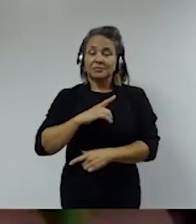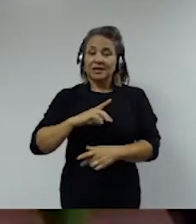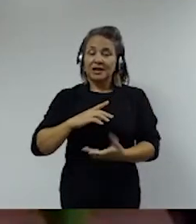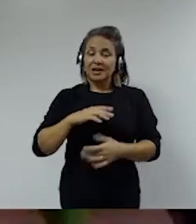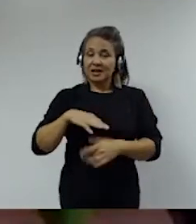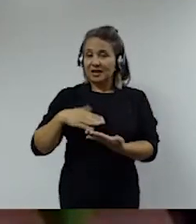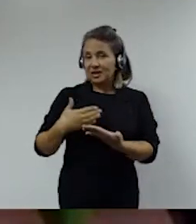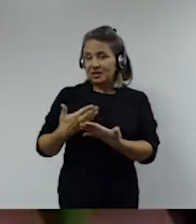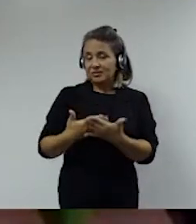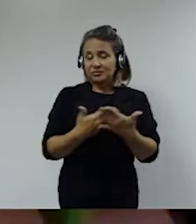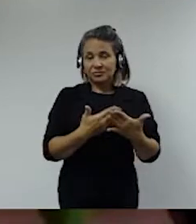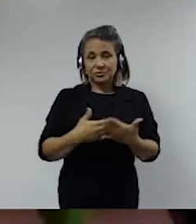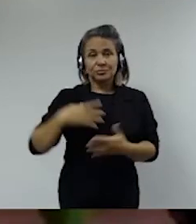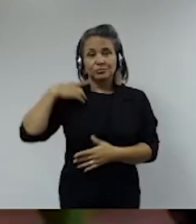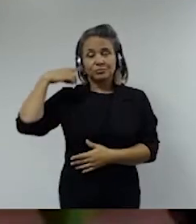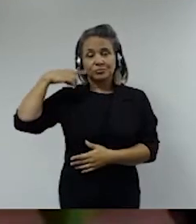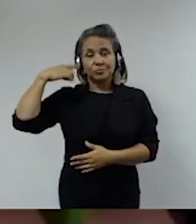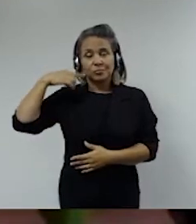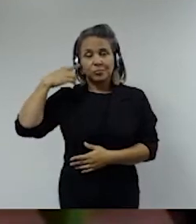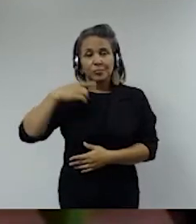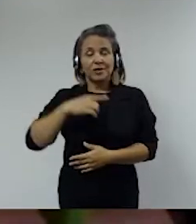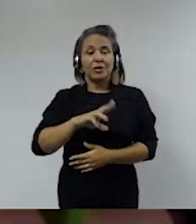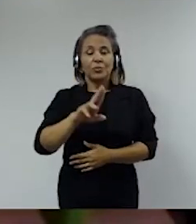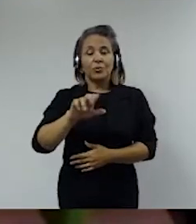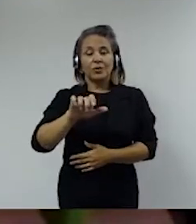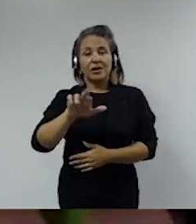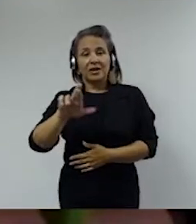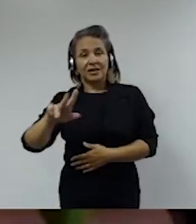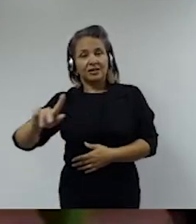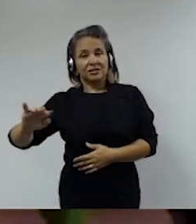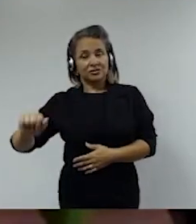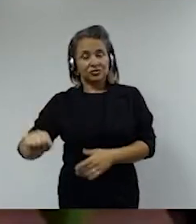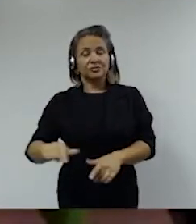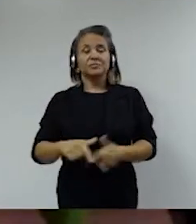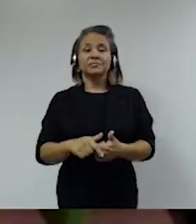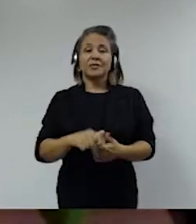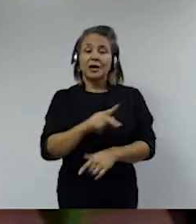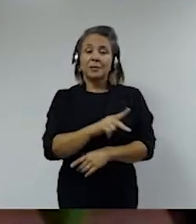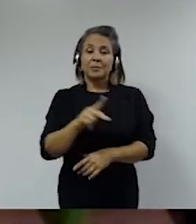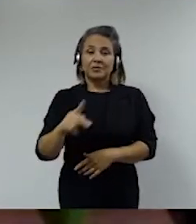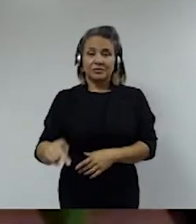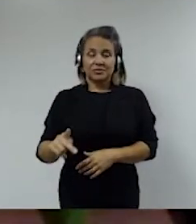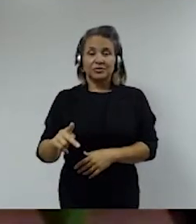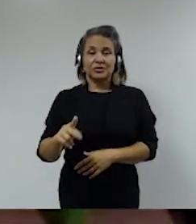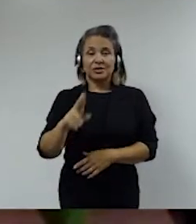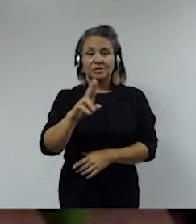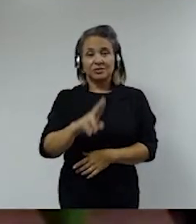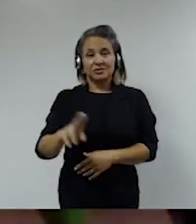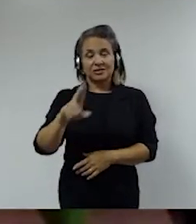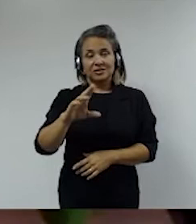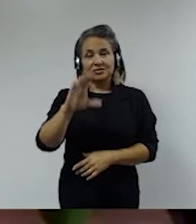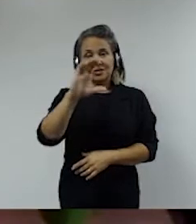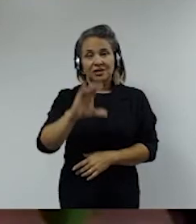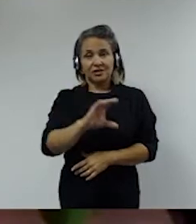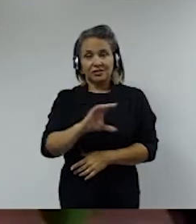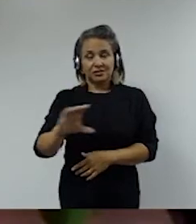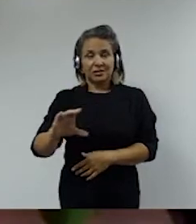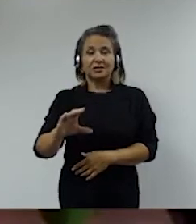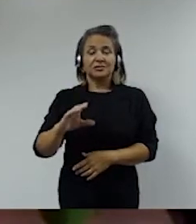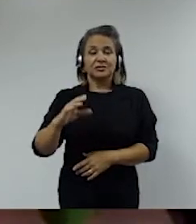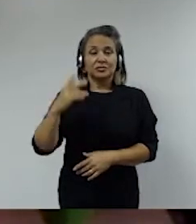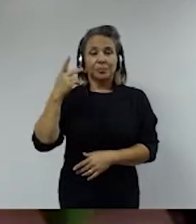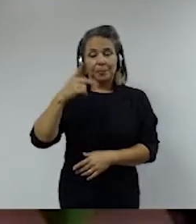e pós-doutorado pela Universidade de Coimbra. É professor na Universidade Católica de Petrópolis e na